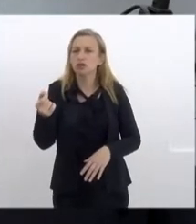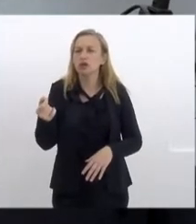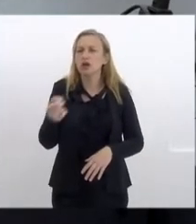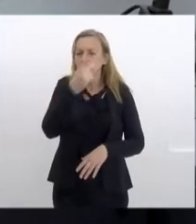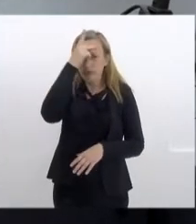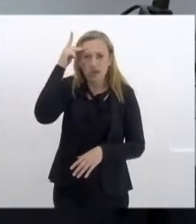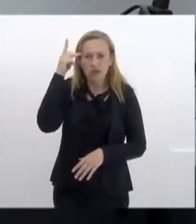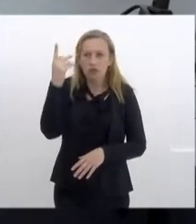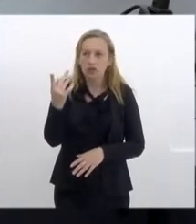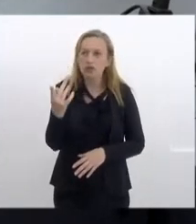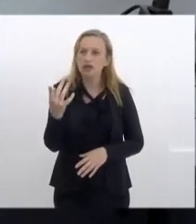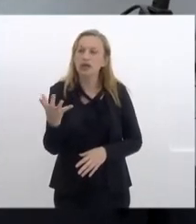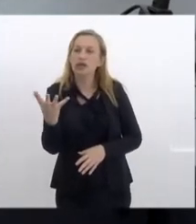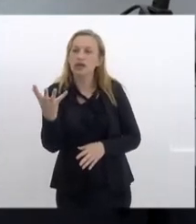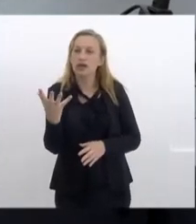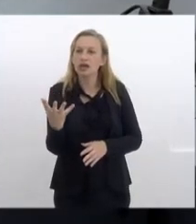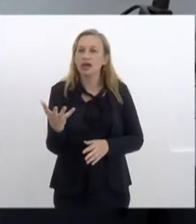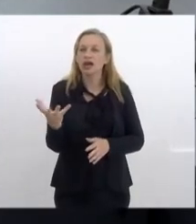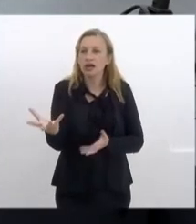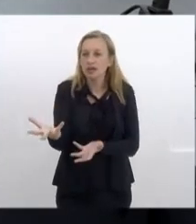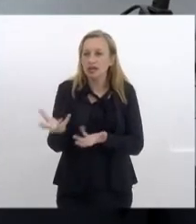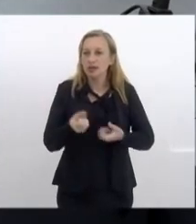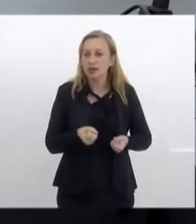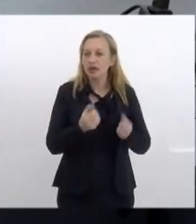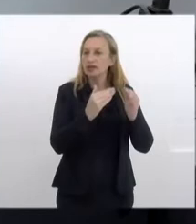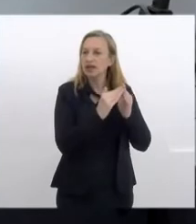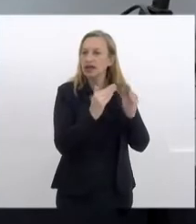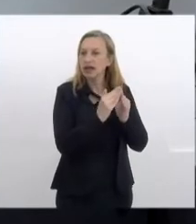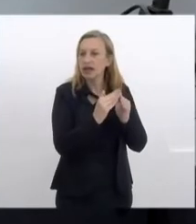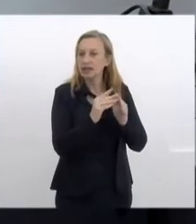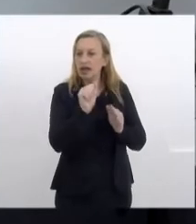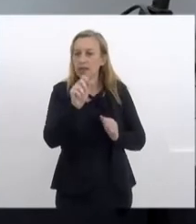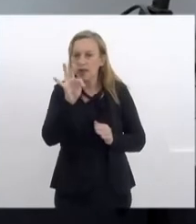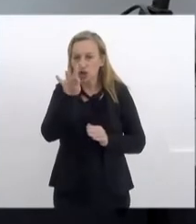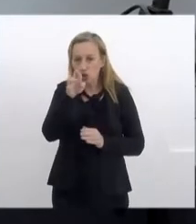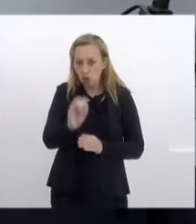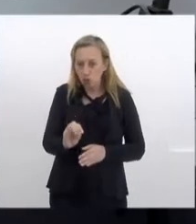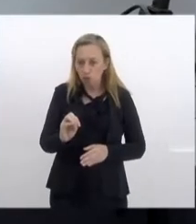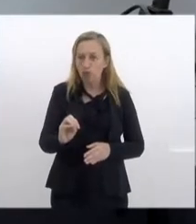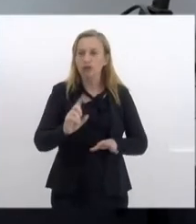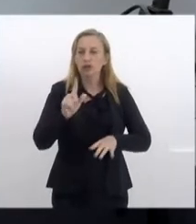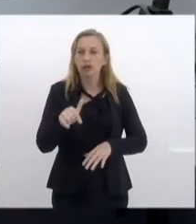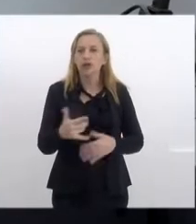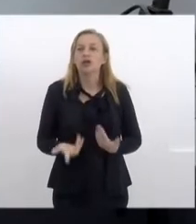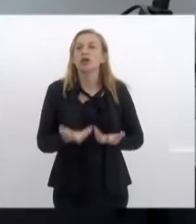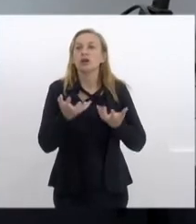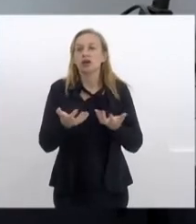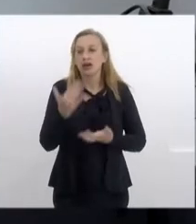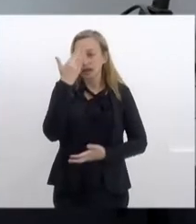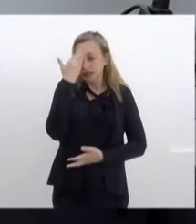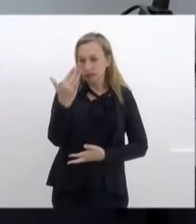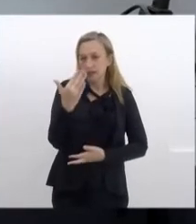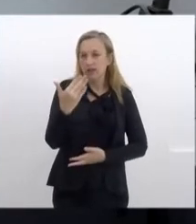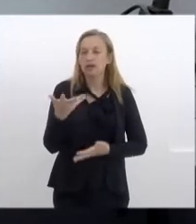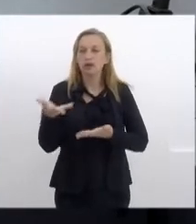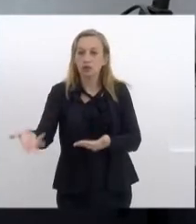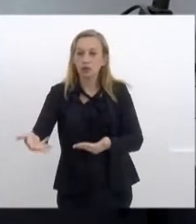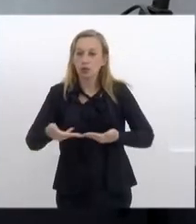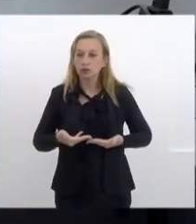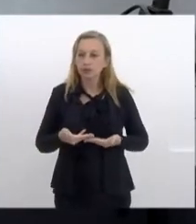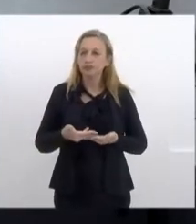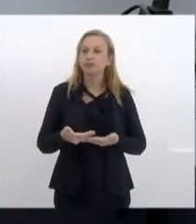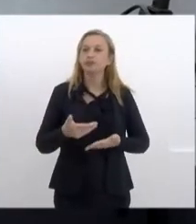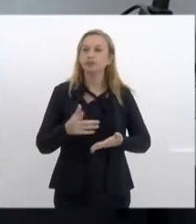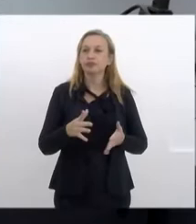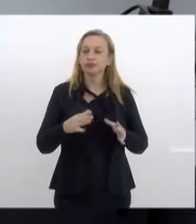nessa CT que nós estamos representando aqui no Rio 25. A nível nacional é outra história. Né? Assim, eu quero agradecer pelo convite.